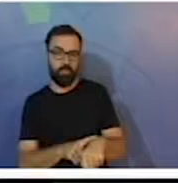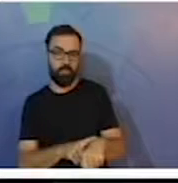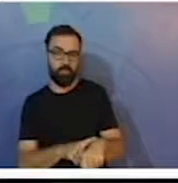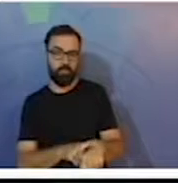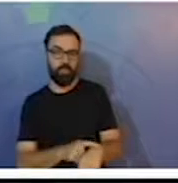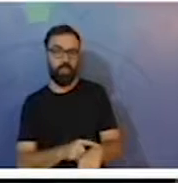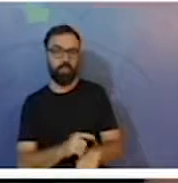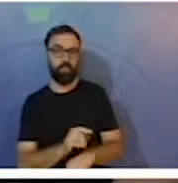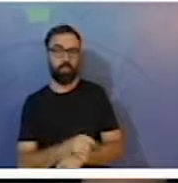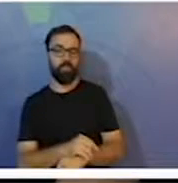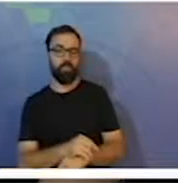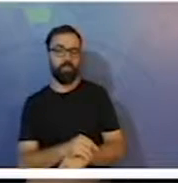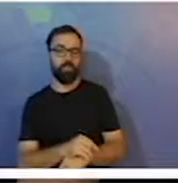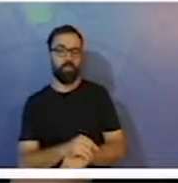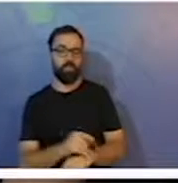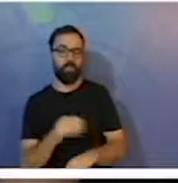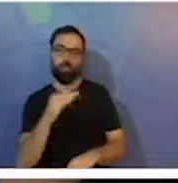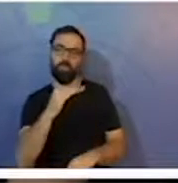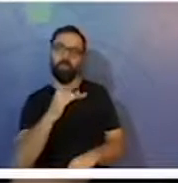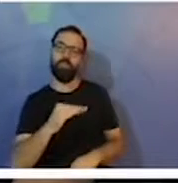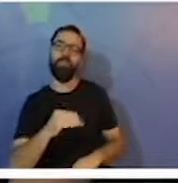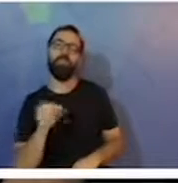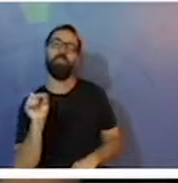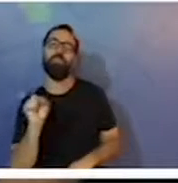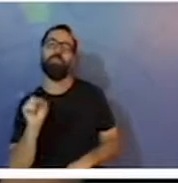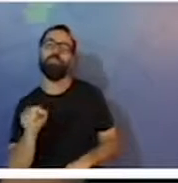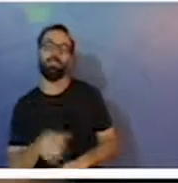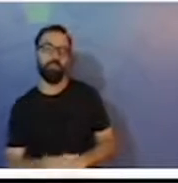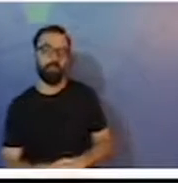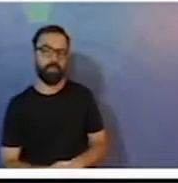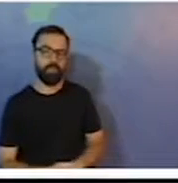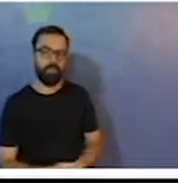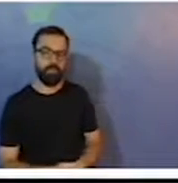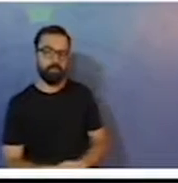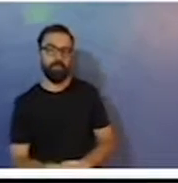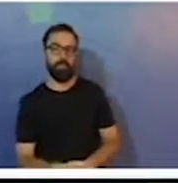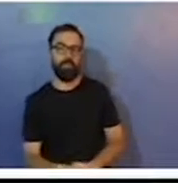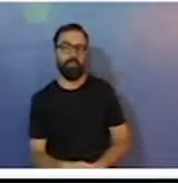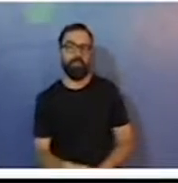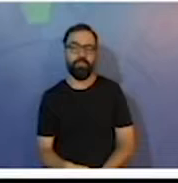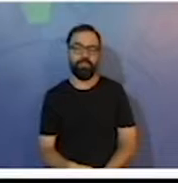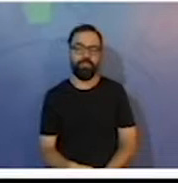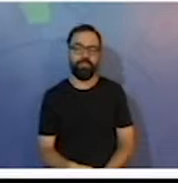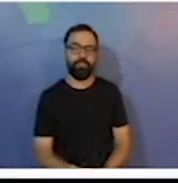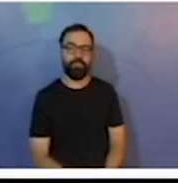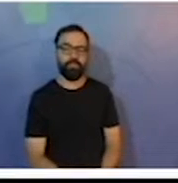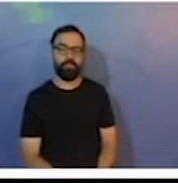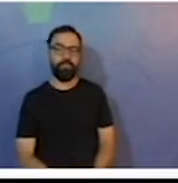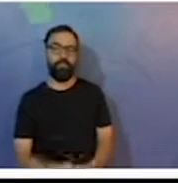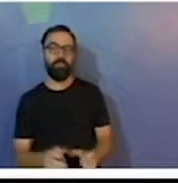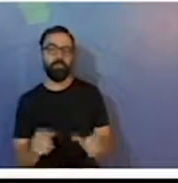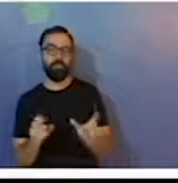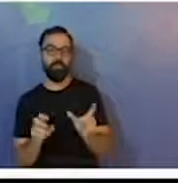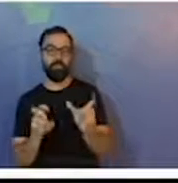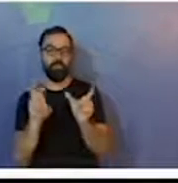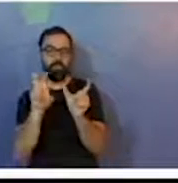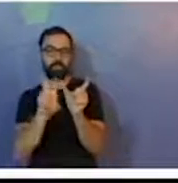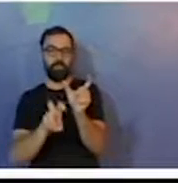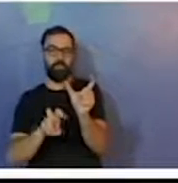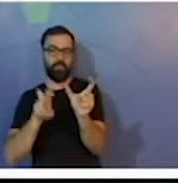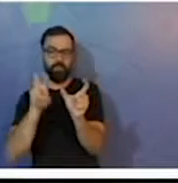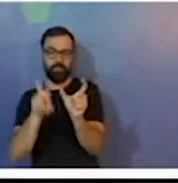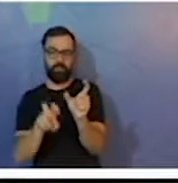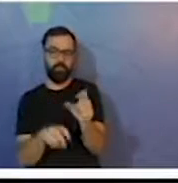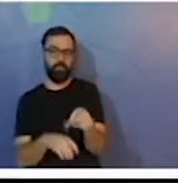alternativa não só para a gente falar um pouquinho nós vamos aqui ó tá um pouquinho sobre os advérbios deste